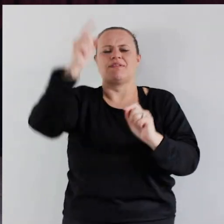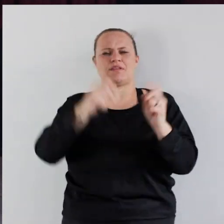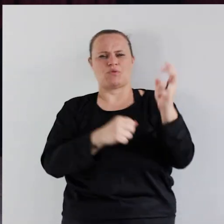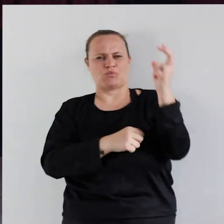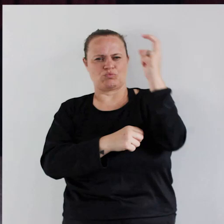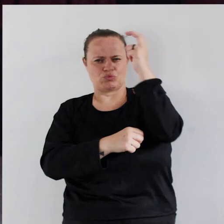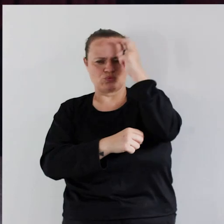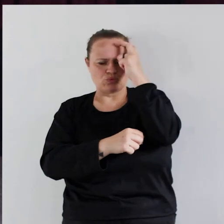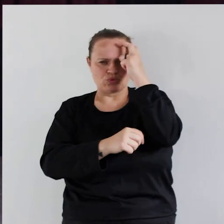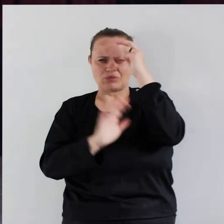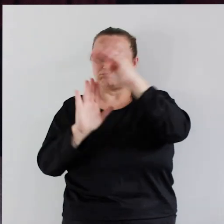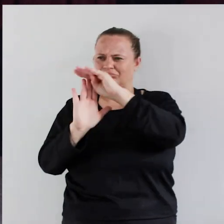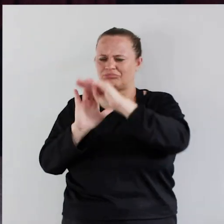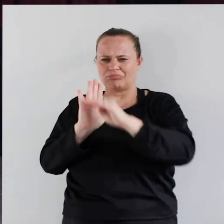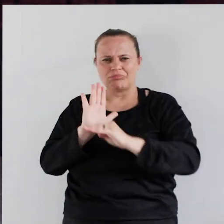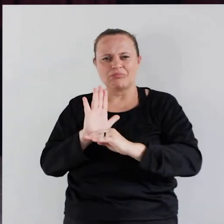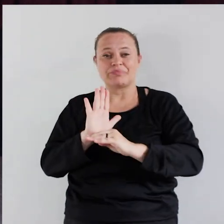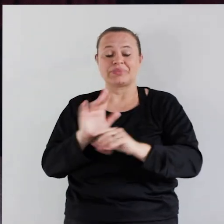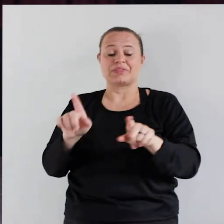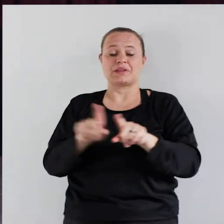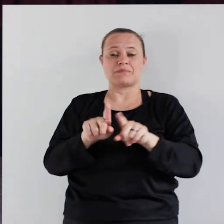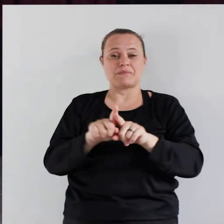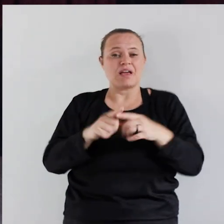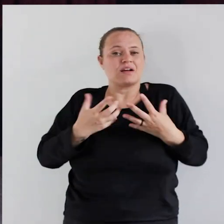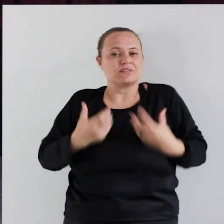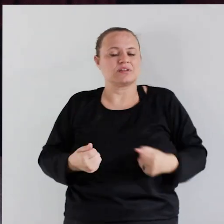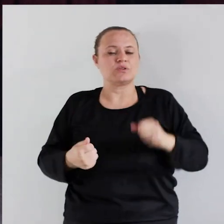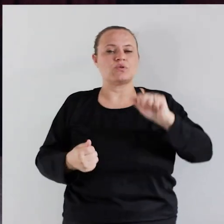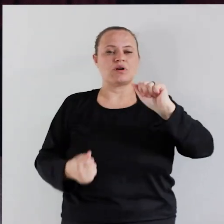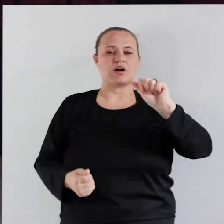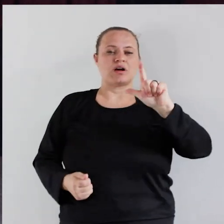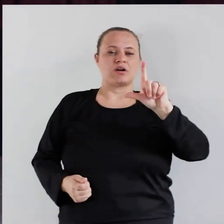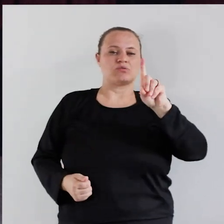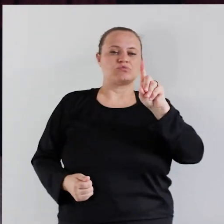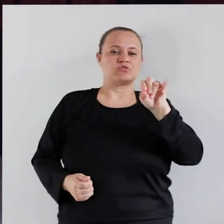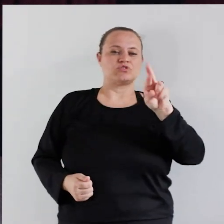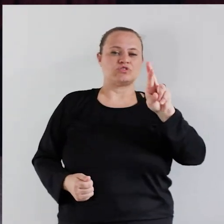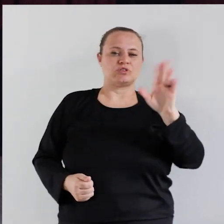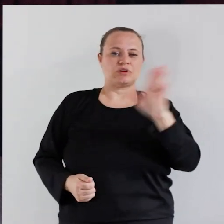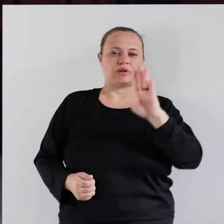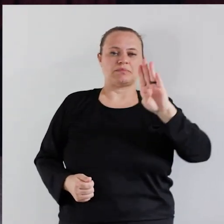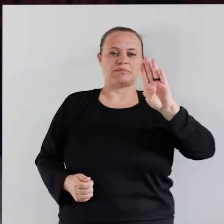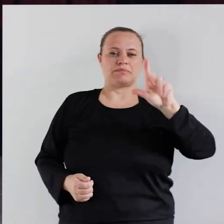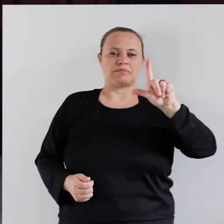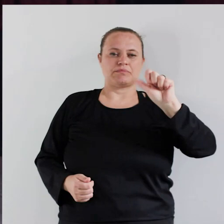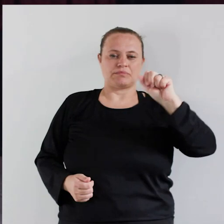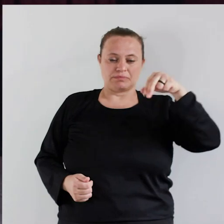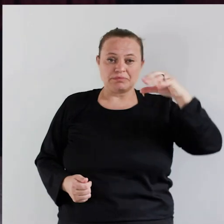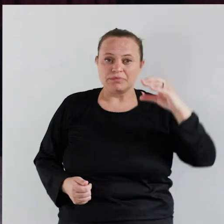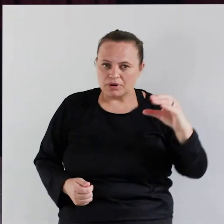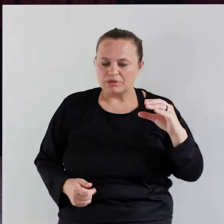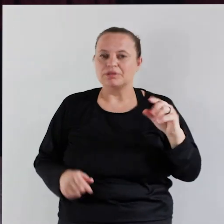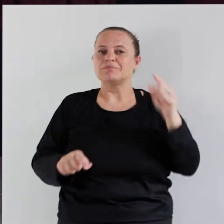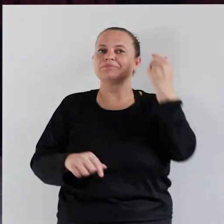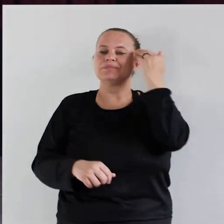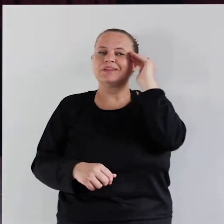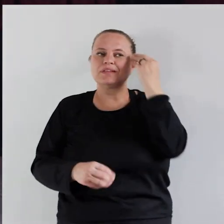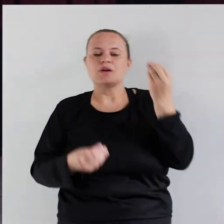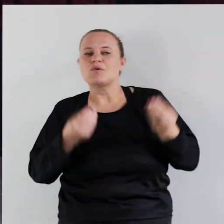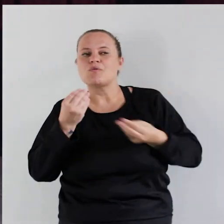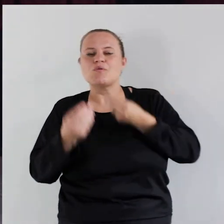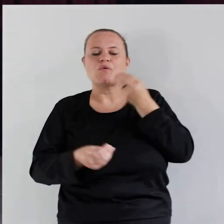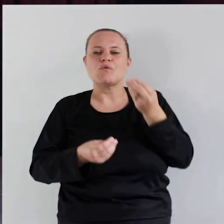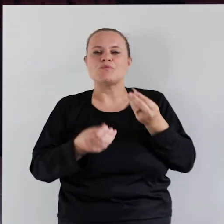para construir um plano estadual de cultura. Né? Mais recentemente, a própria aprovação da Lei Aldir Blanc foi objeto também